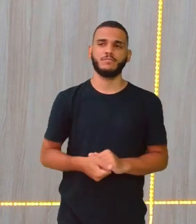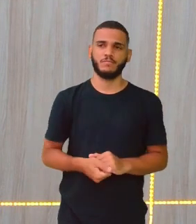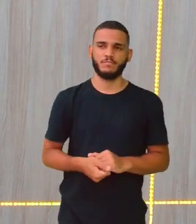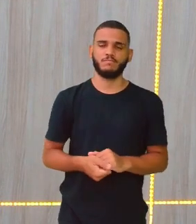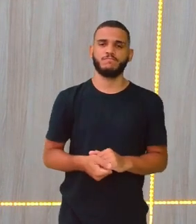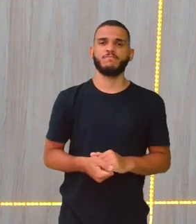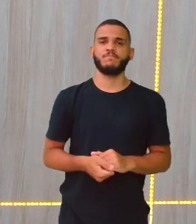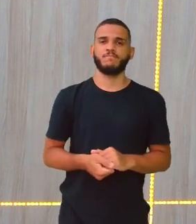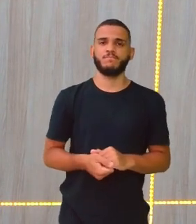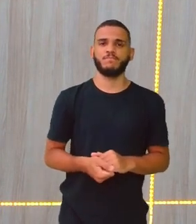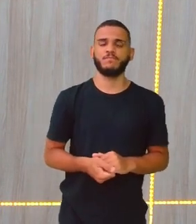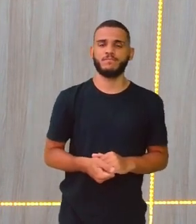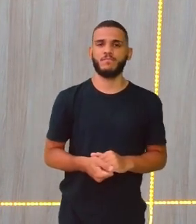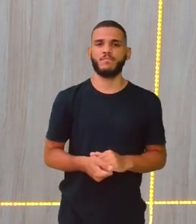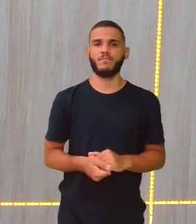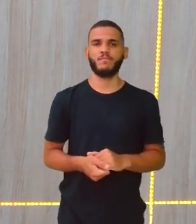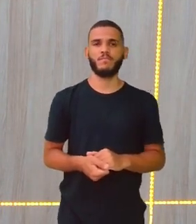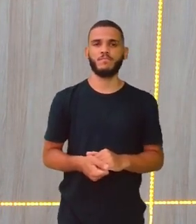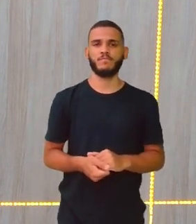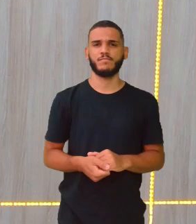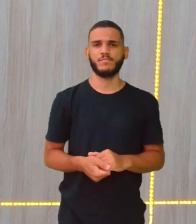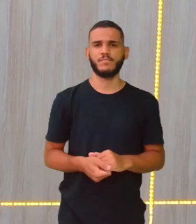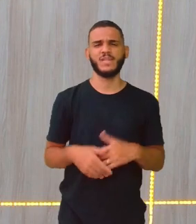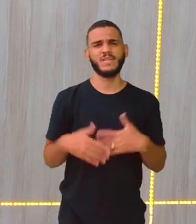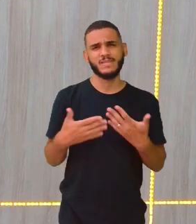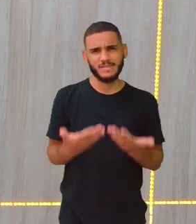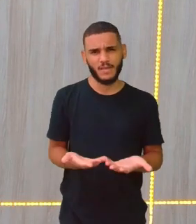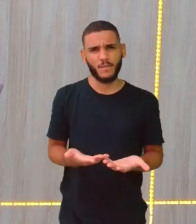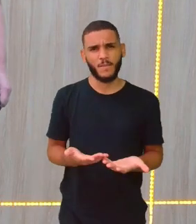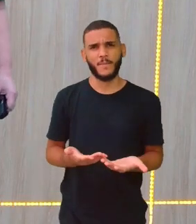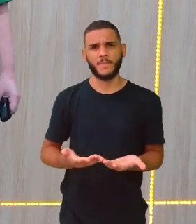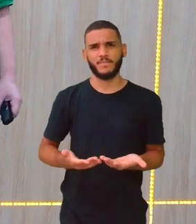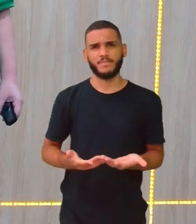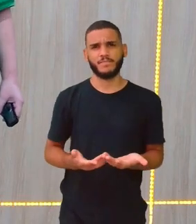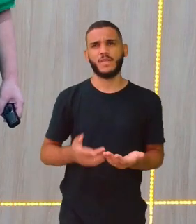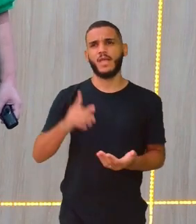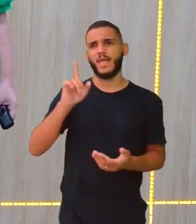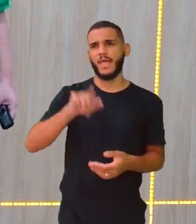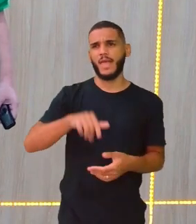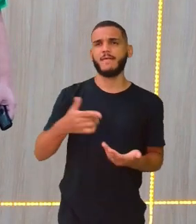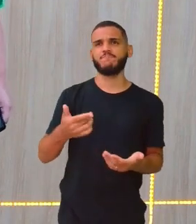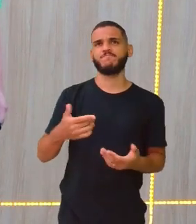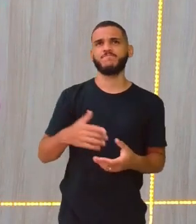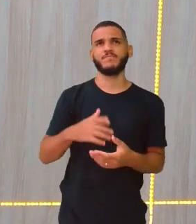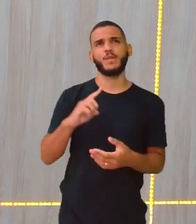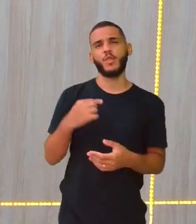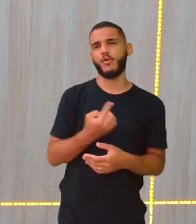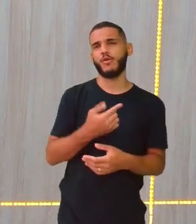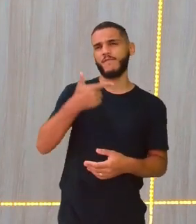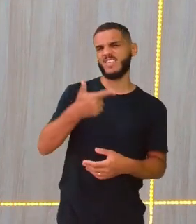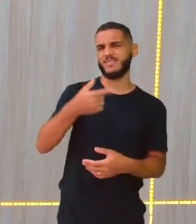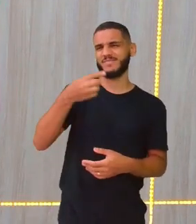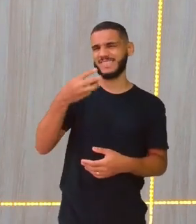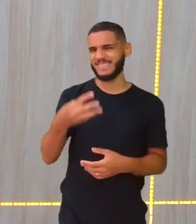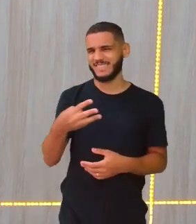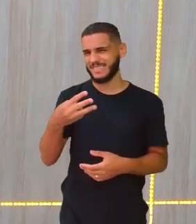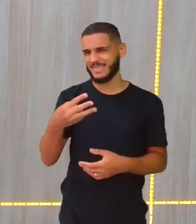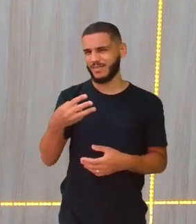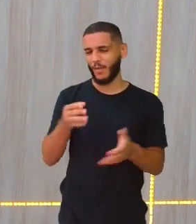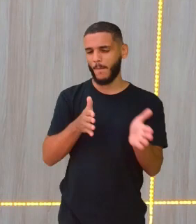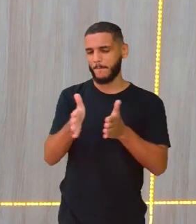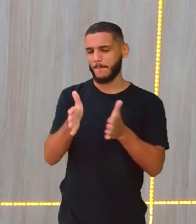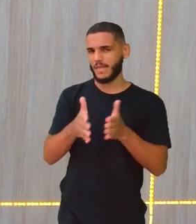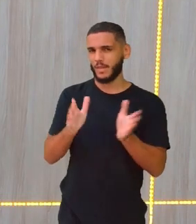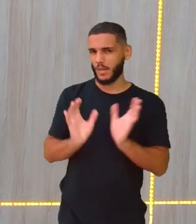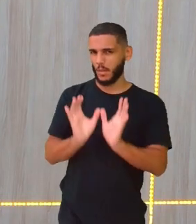23 edições. Será que a gente está na 23ª edição da Copa?